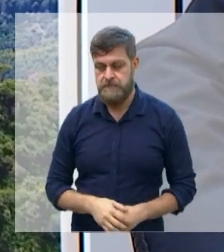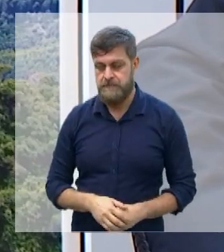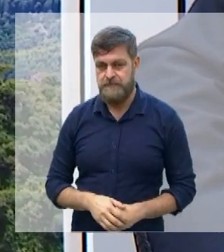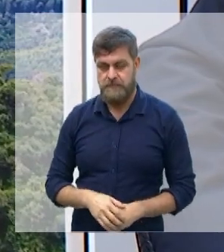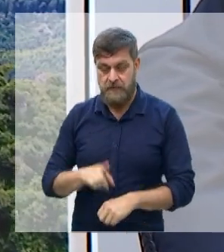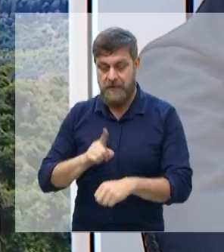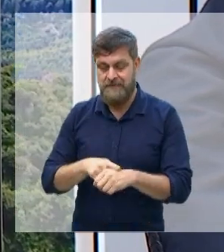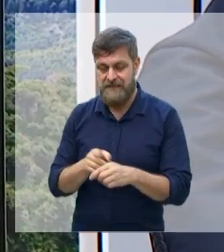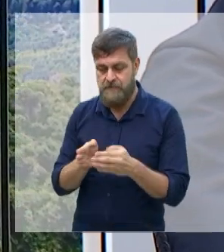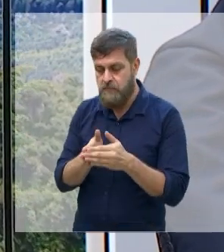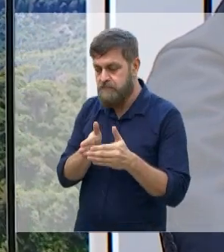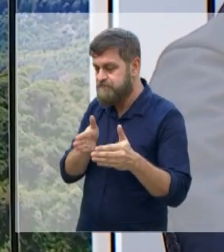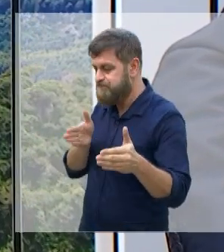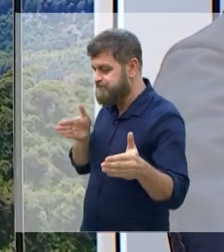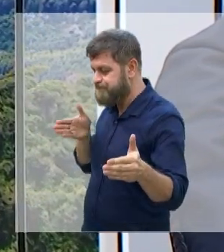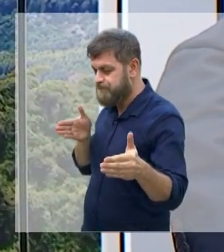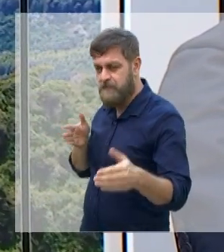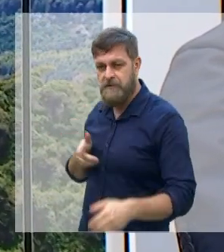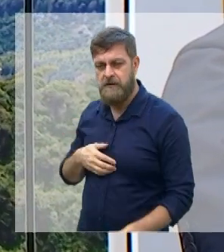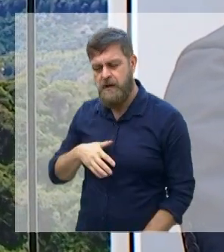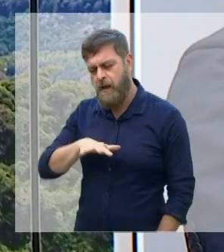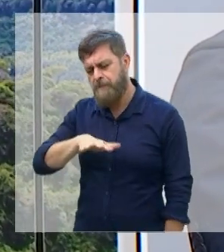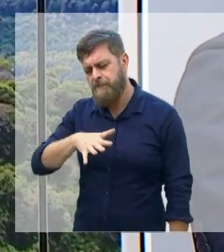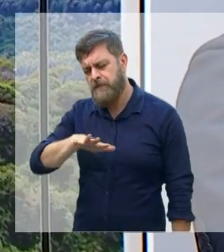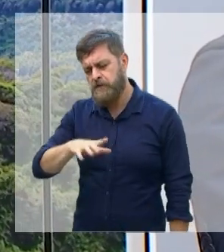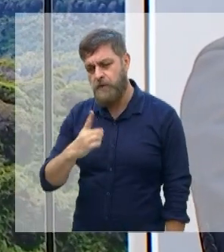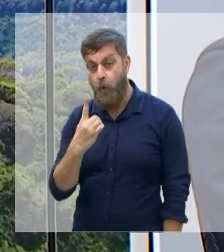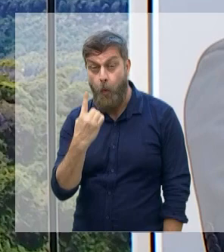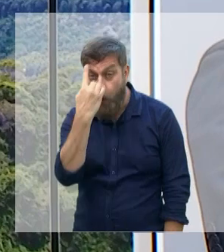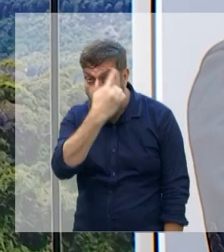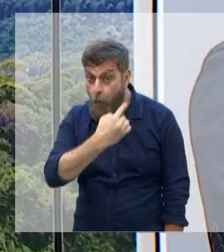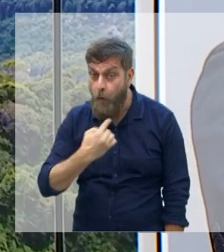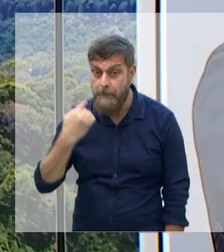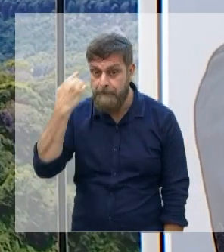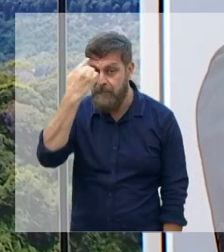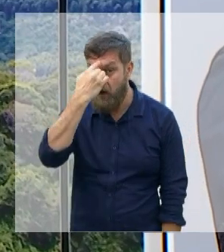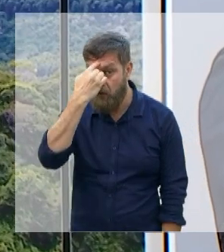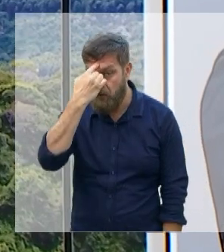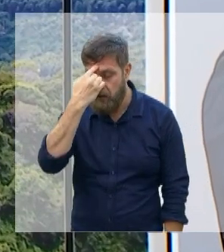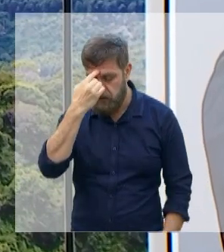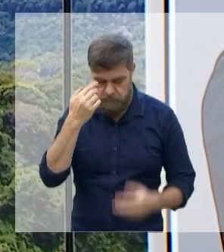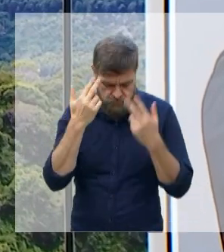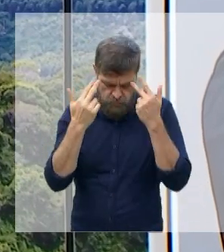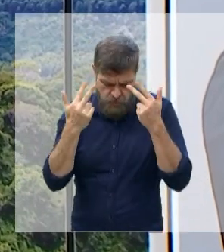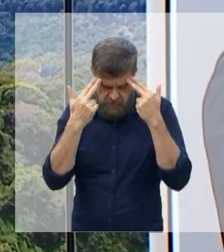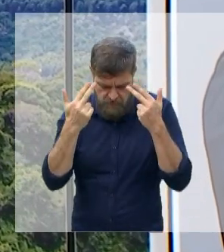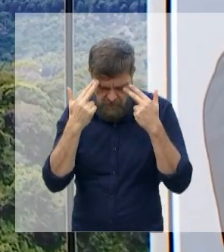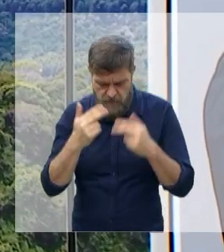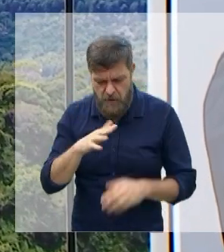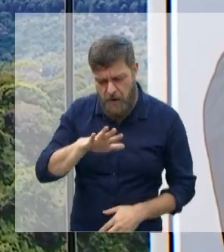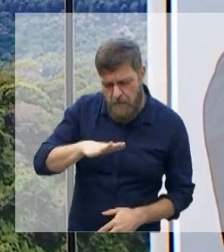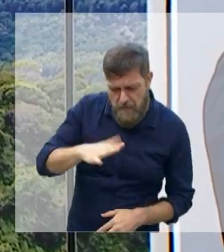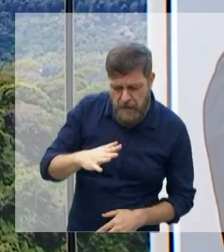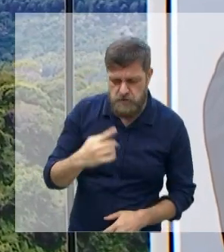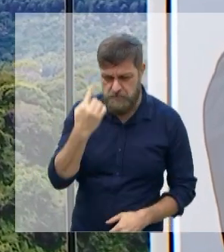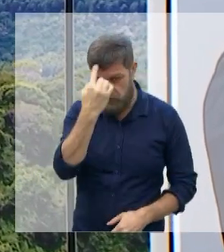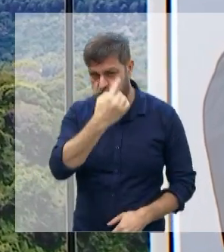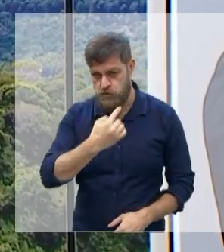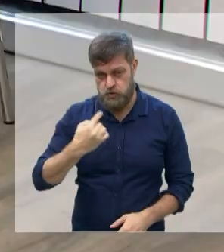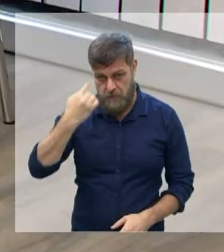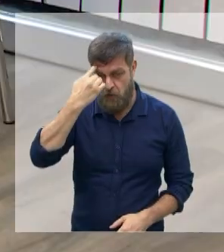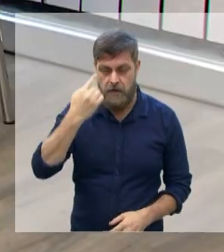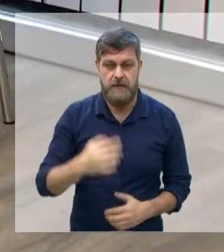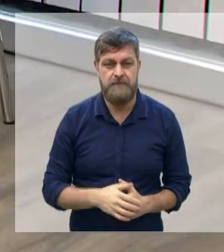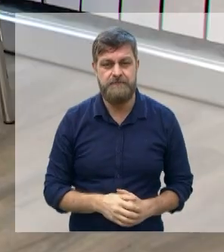em condições normais ela levava em torno de uma hora em condições normais uma hora 65 minutos o tempo de